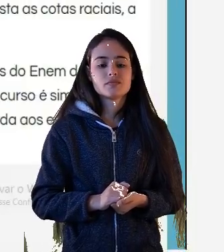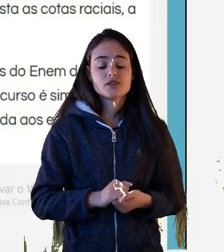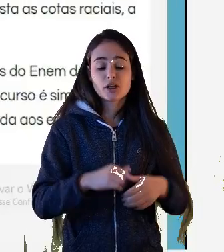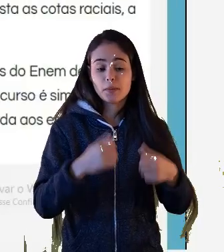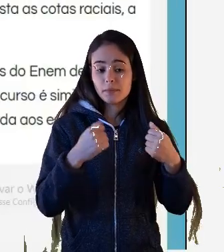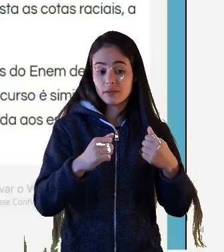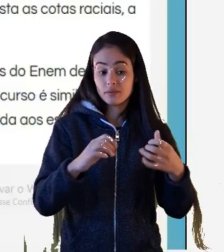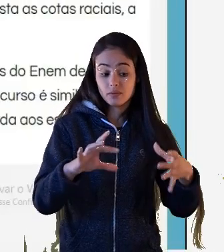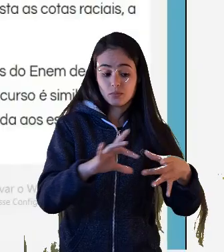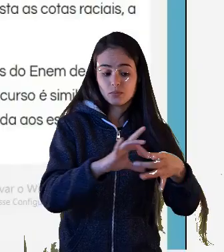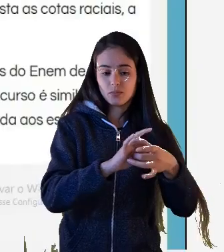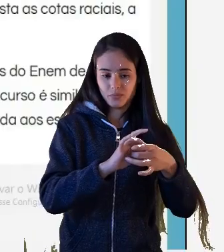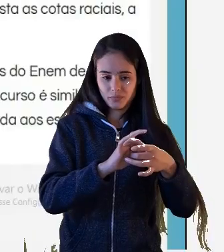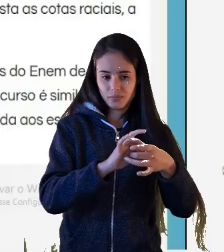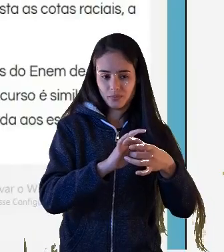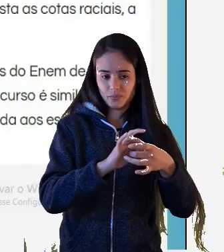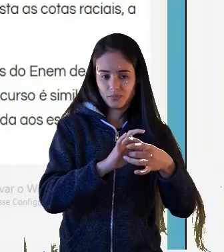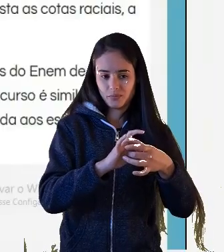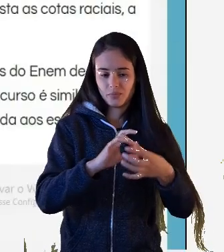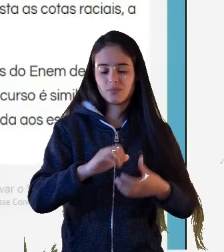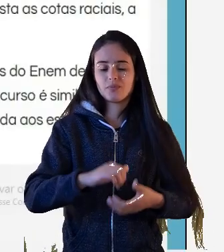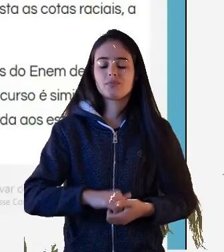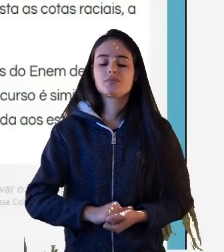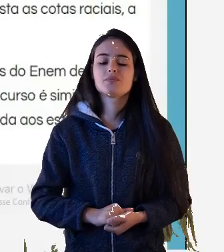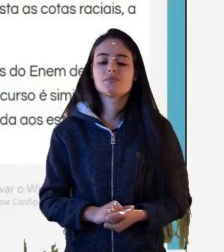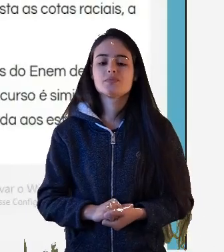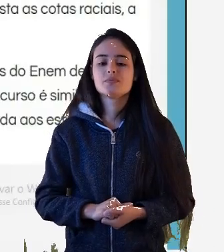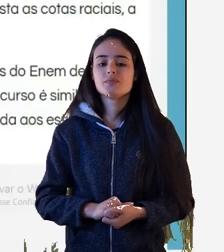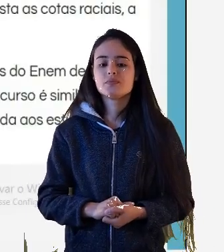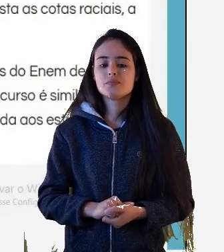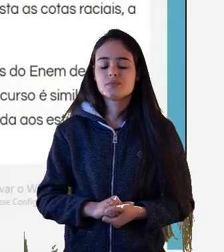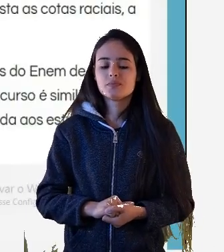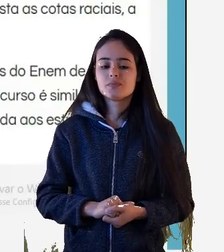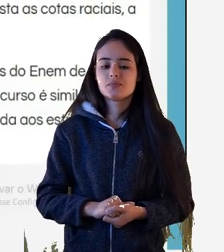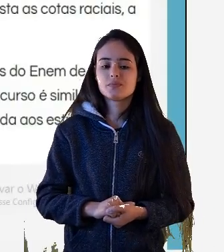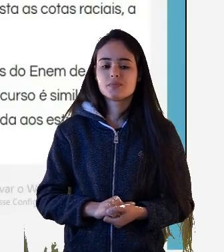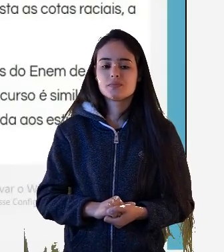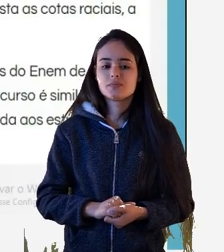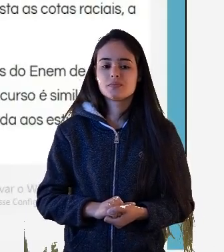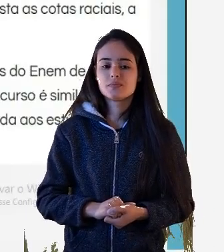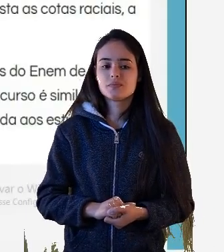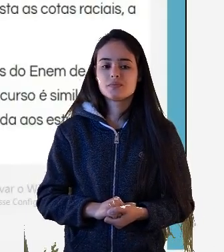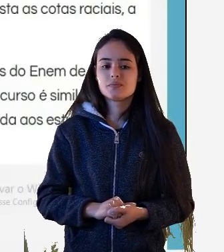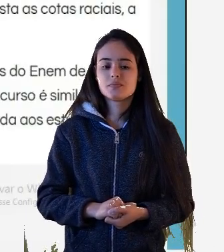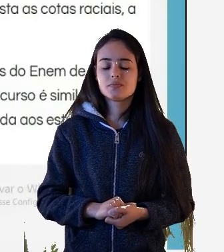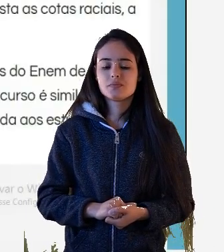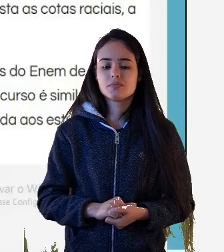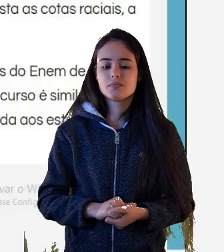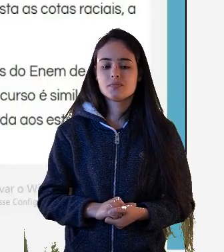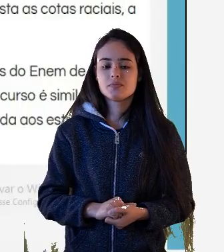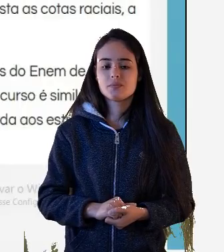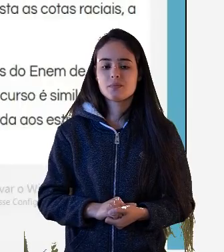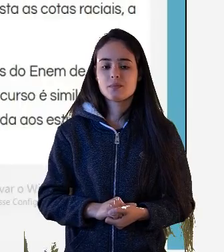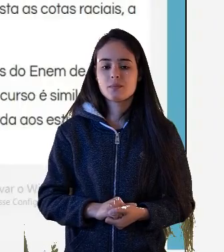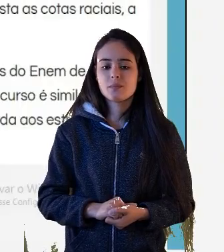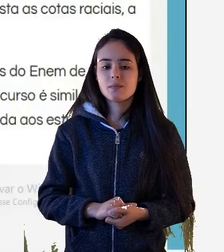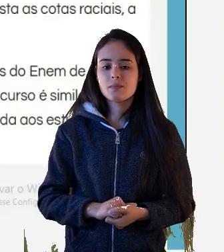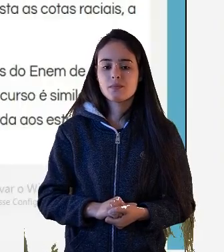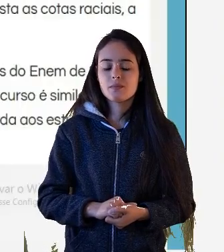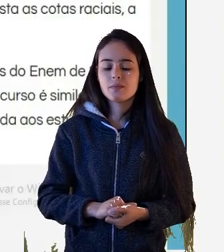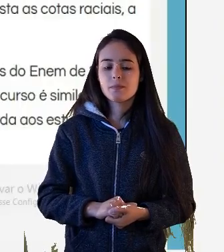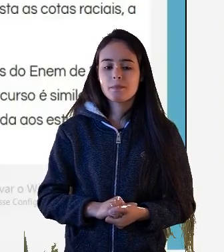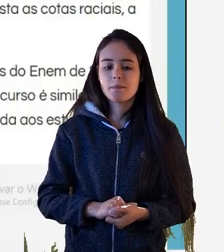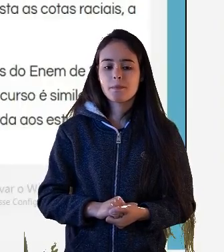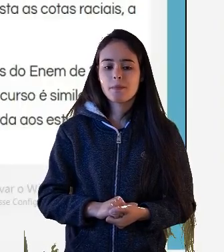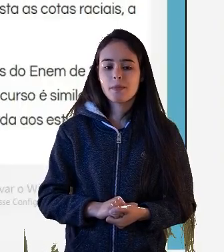E aí eles sentam ali, entram juntos na sala e assim, de 5 em 5, mais ou menos, né?